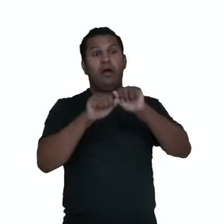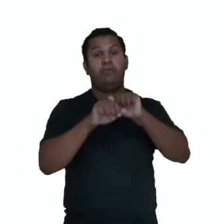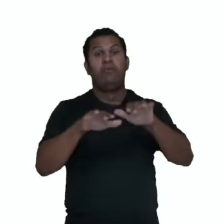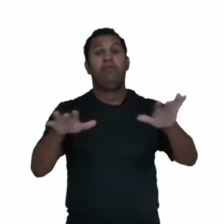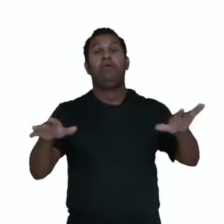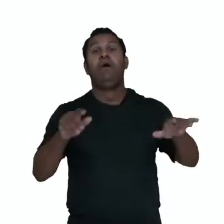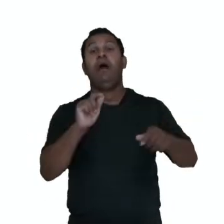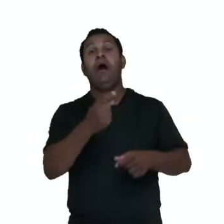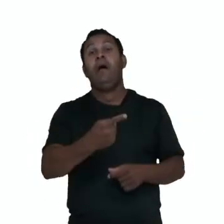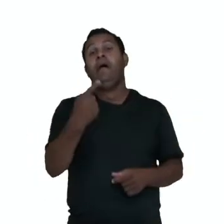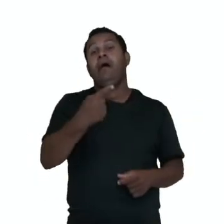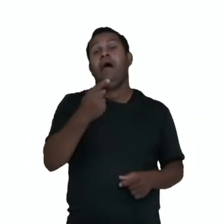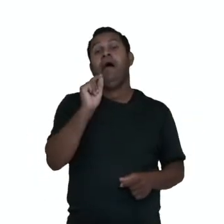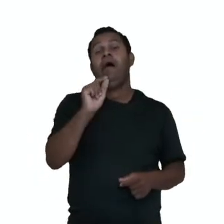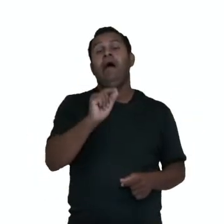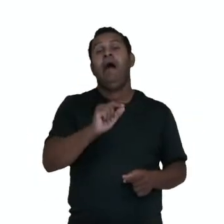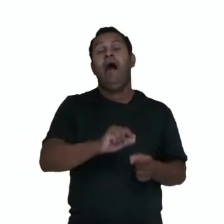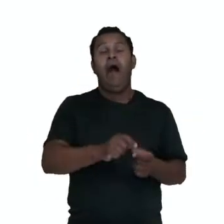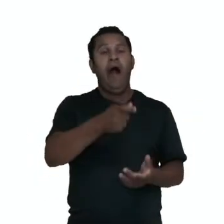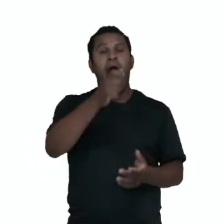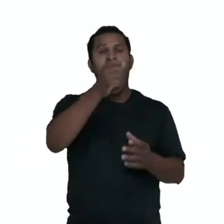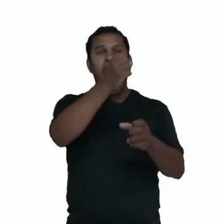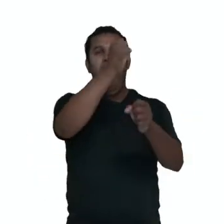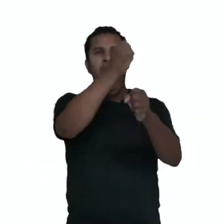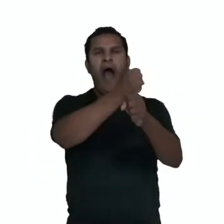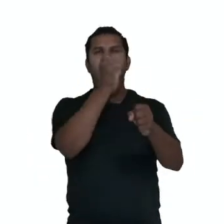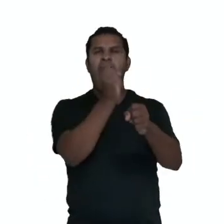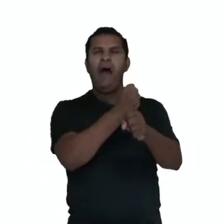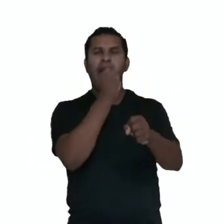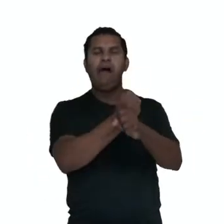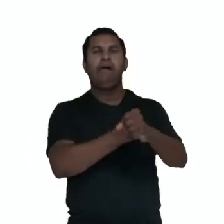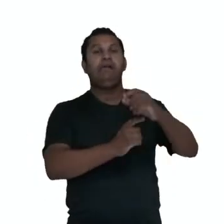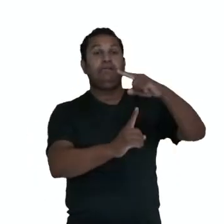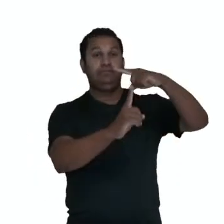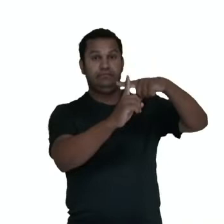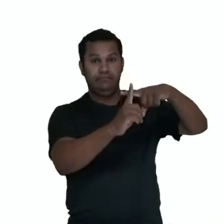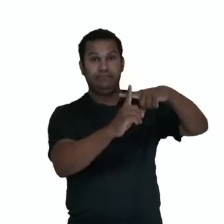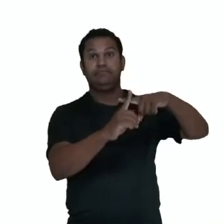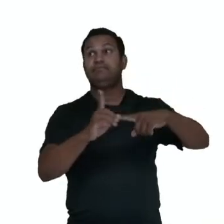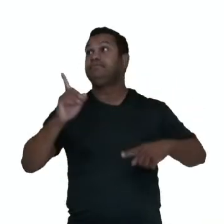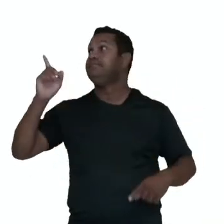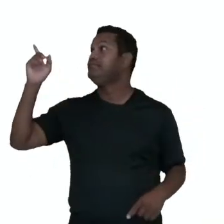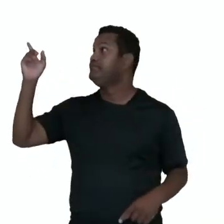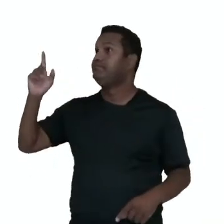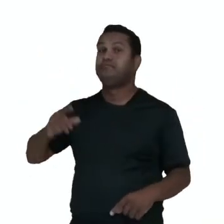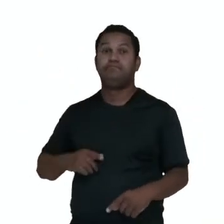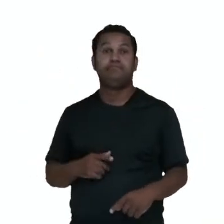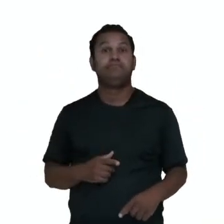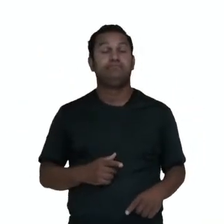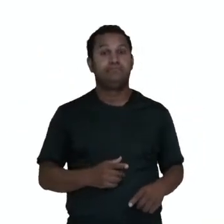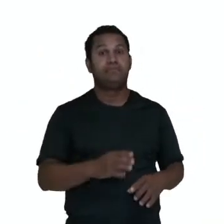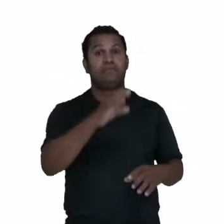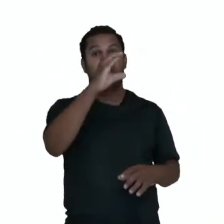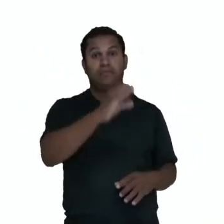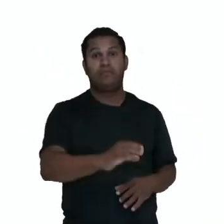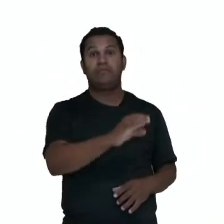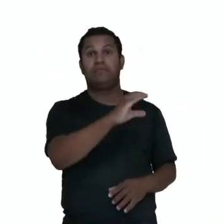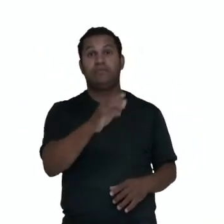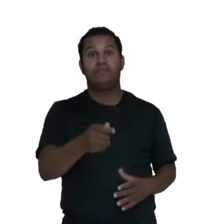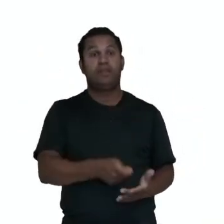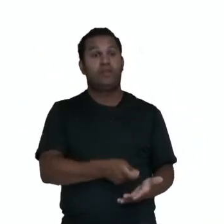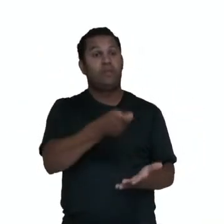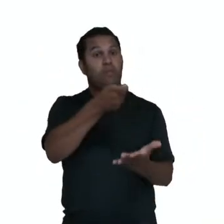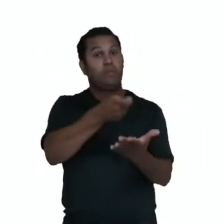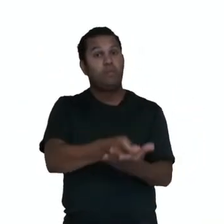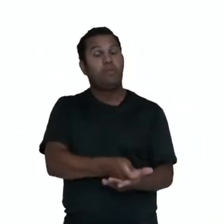cristã católica, como a gente vê aqui, a elevação da cruz em Porto Seguro, então impondo a religiosidade